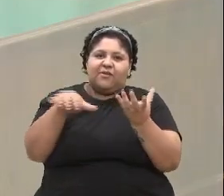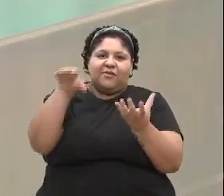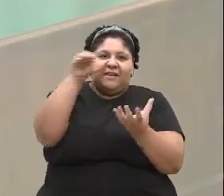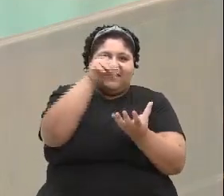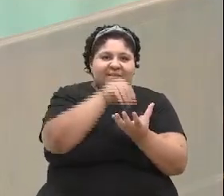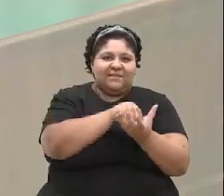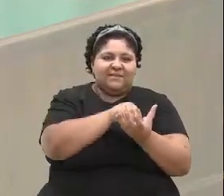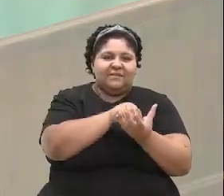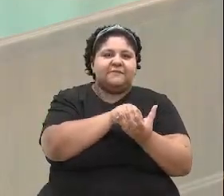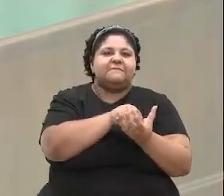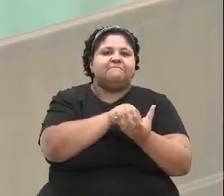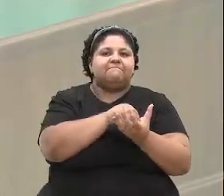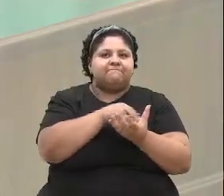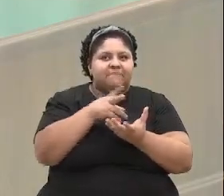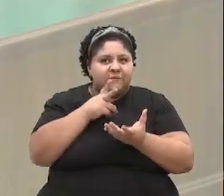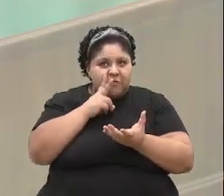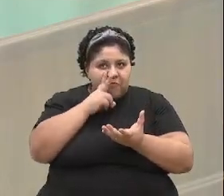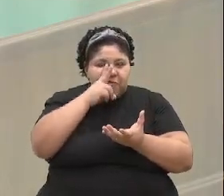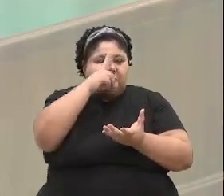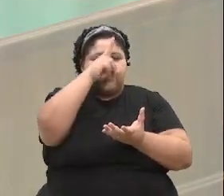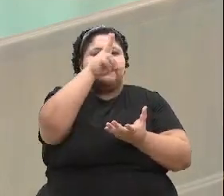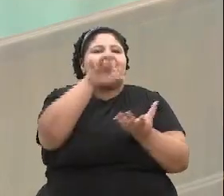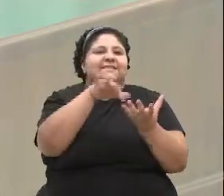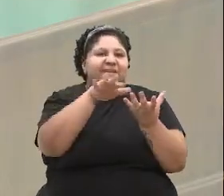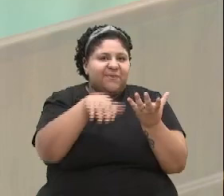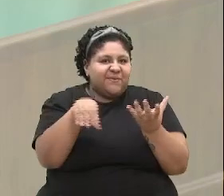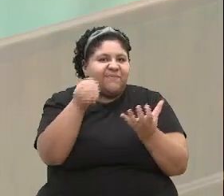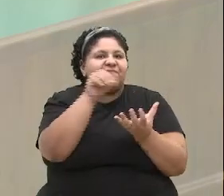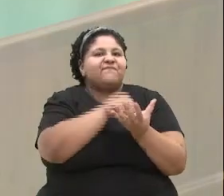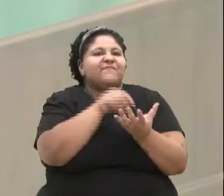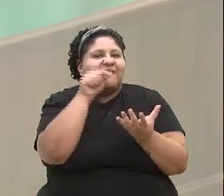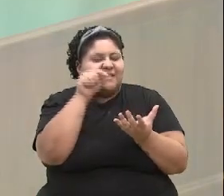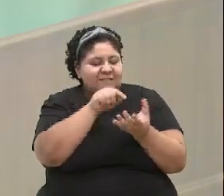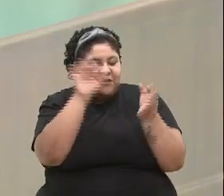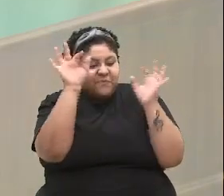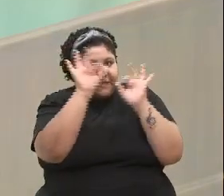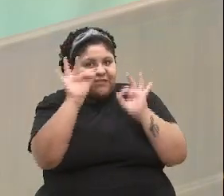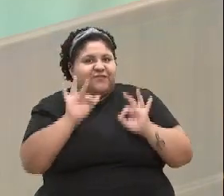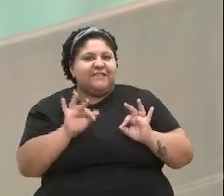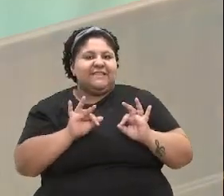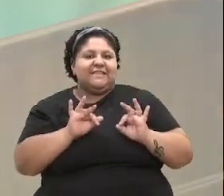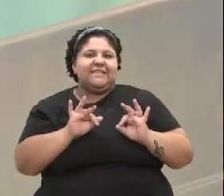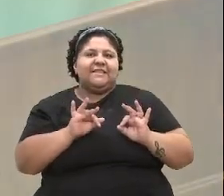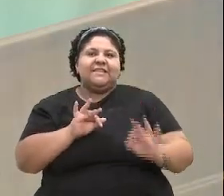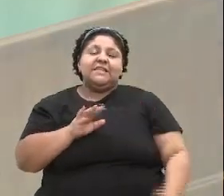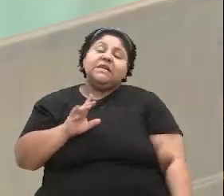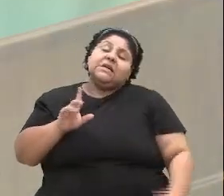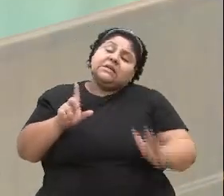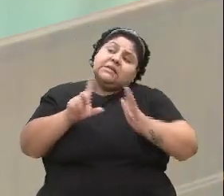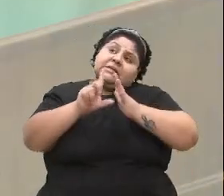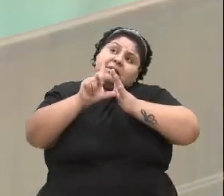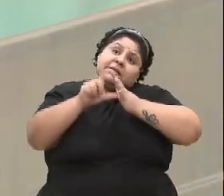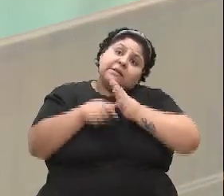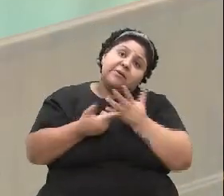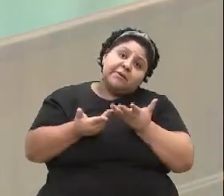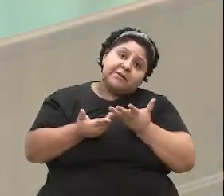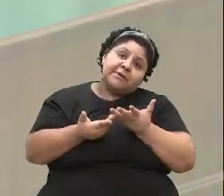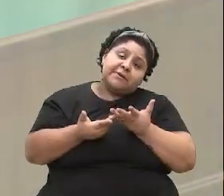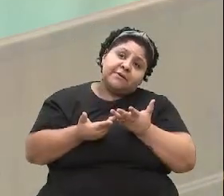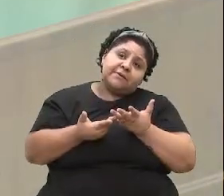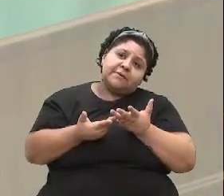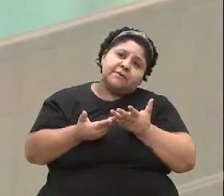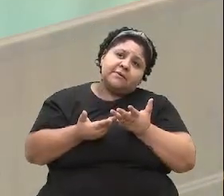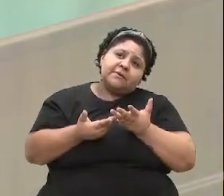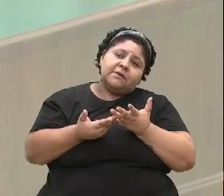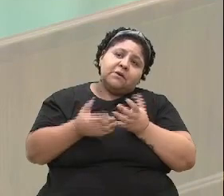codeca fortalecer a nossa codeca isso me deixa feliz depois se licita